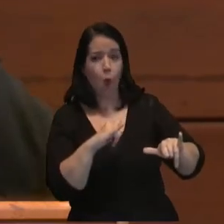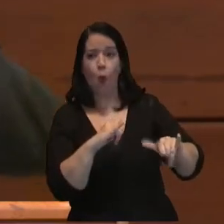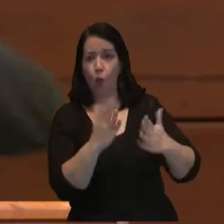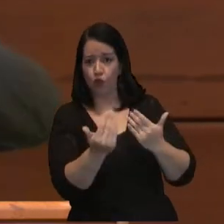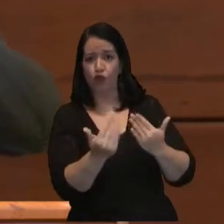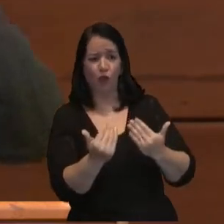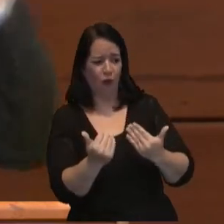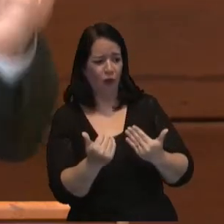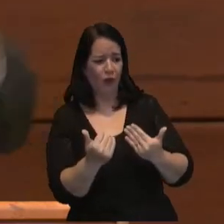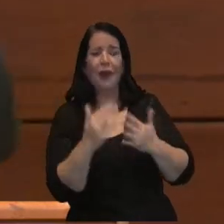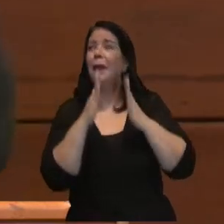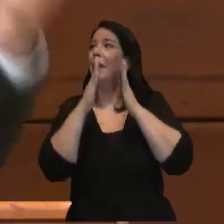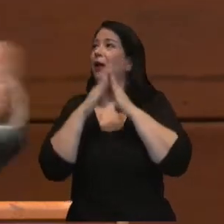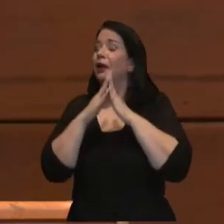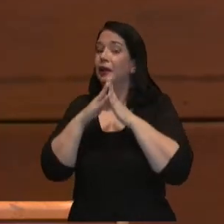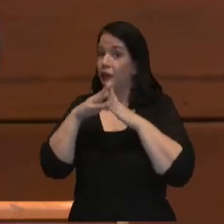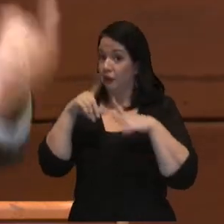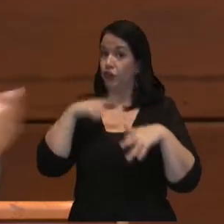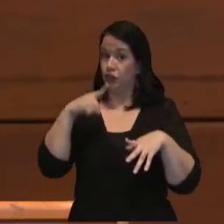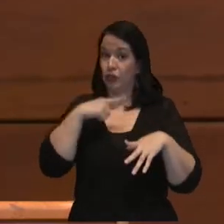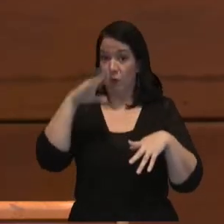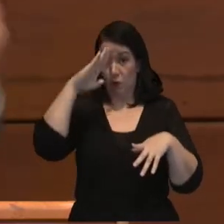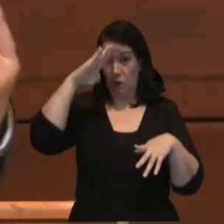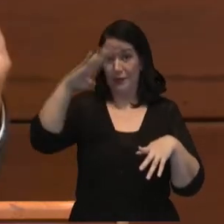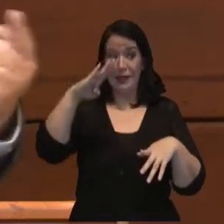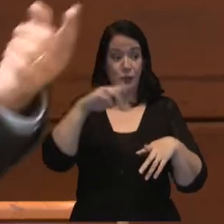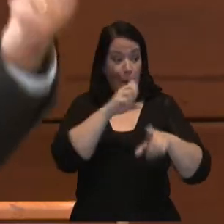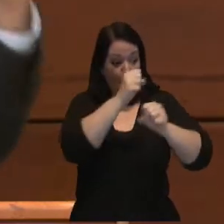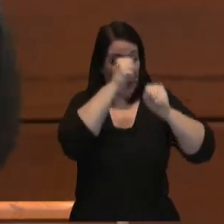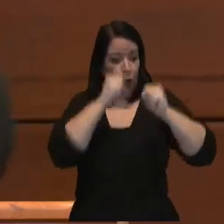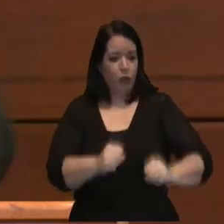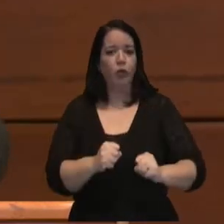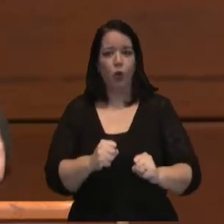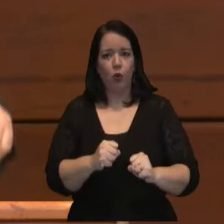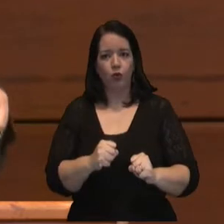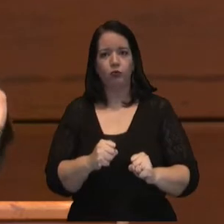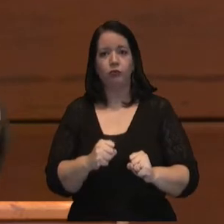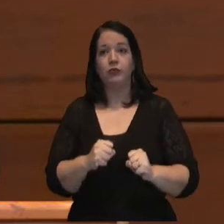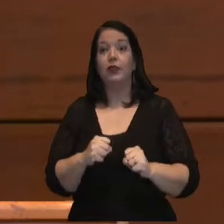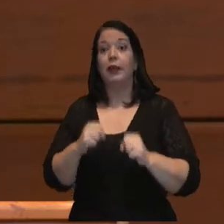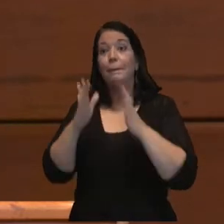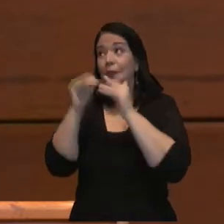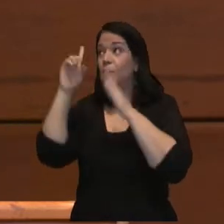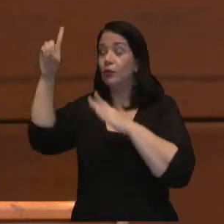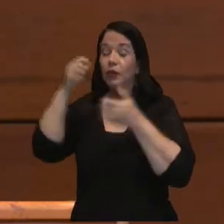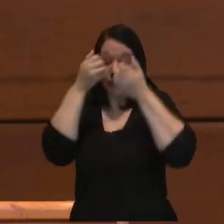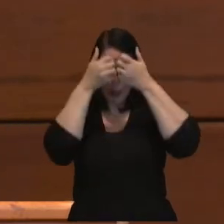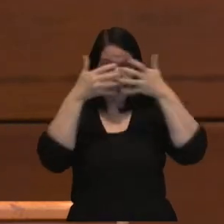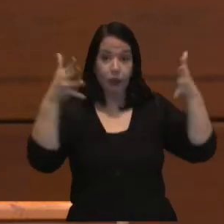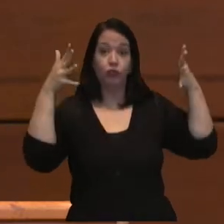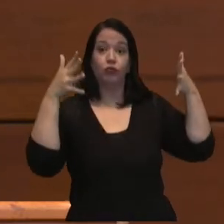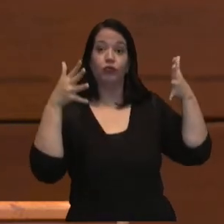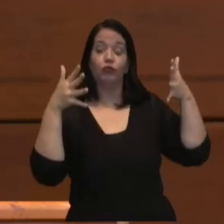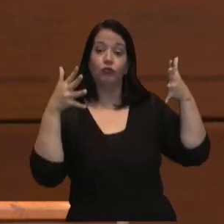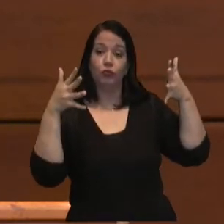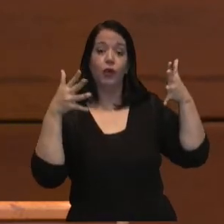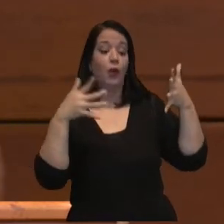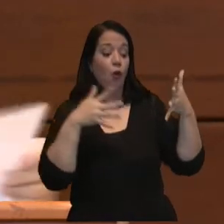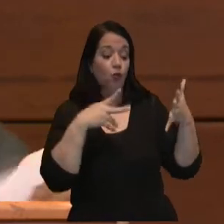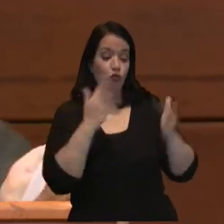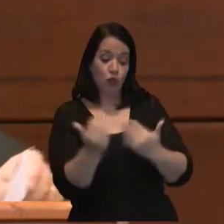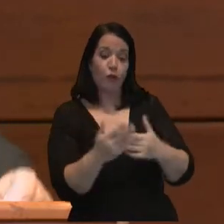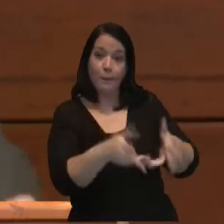que ele veja que mais são os que estão por nós, mais são os que estão por nós do que contra nós. E eu